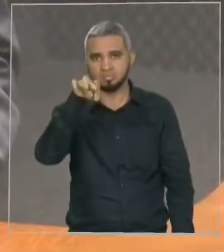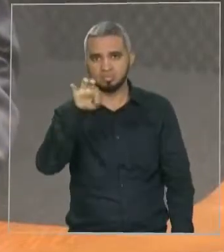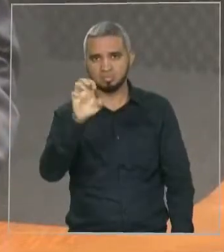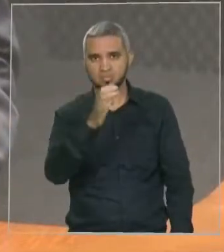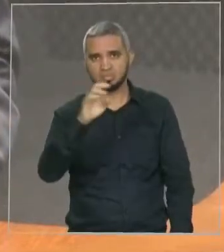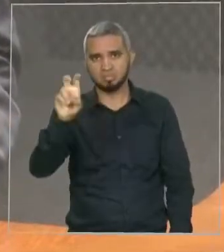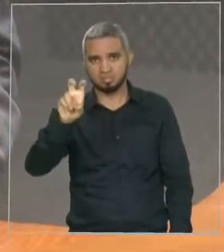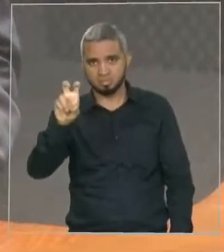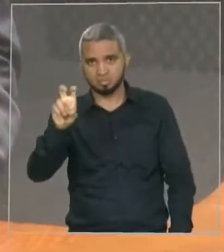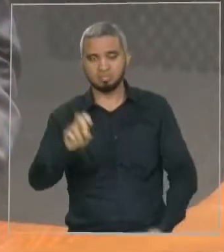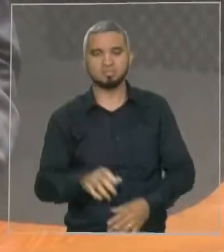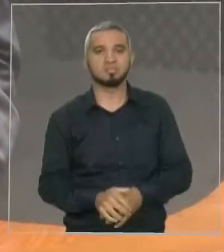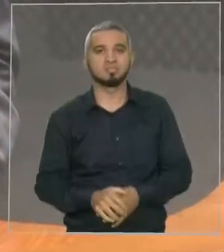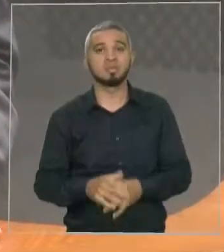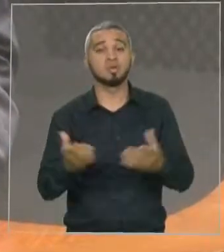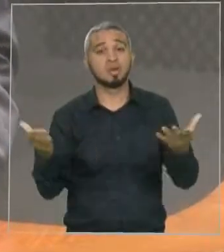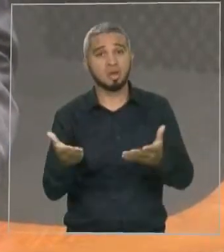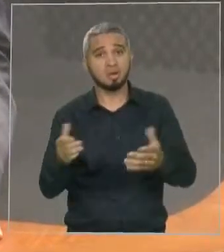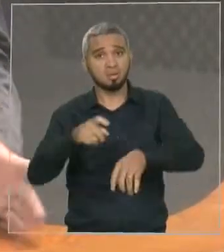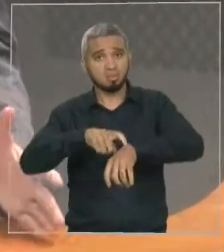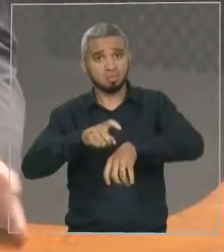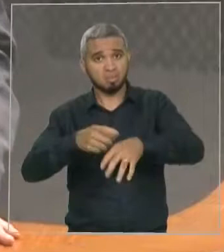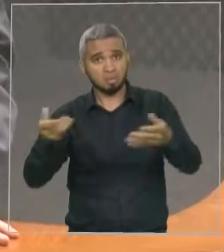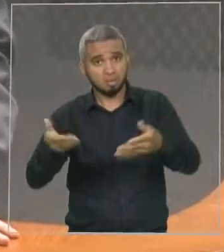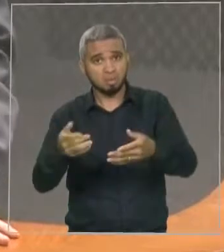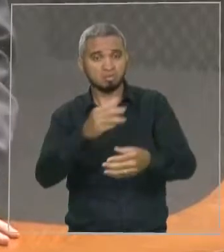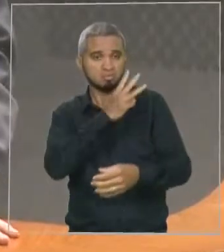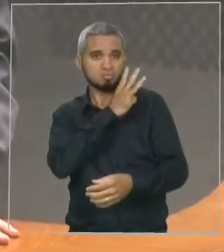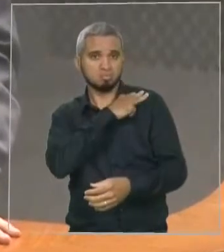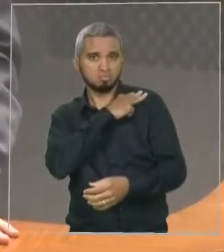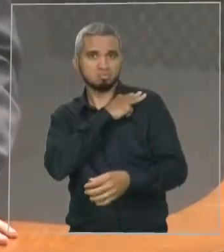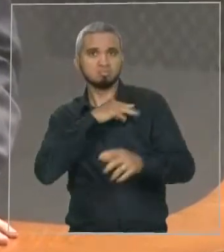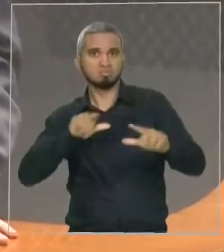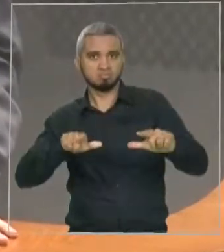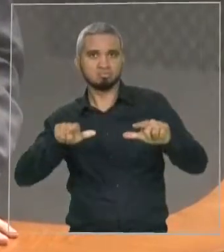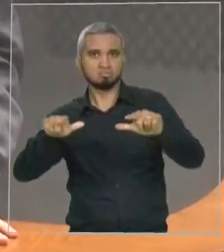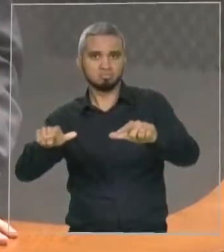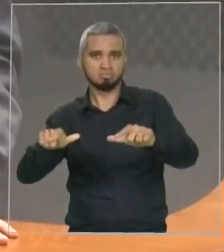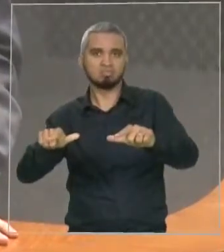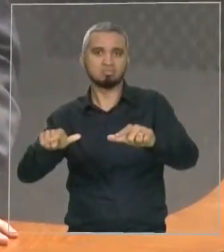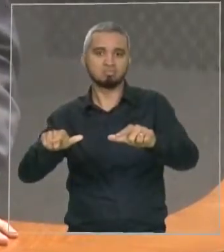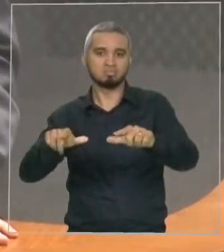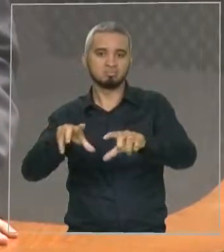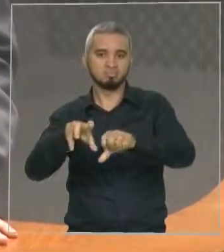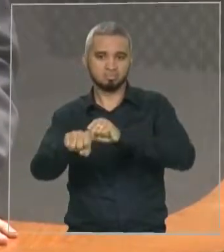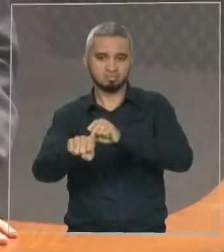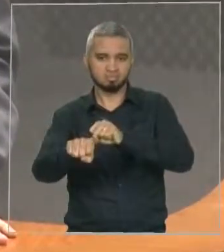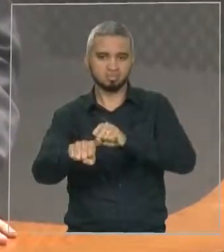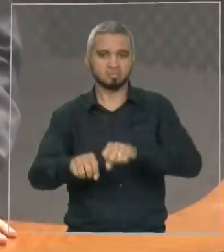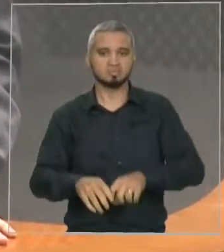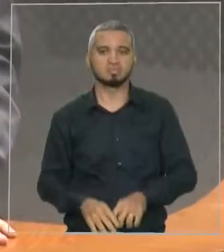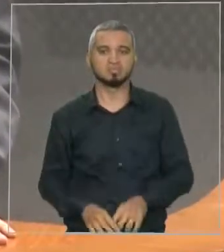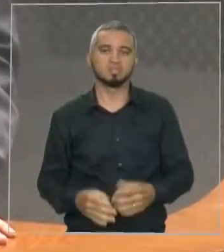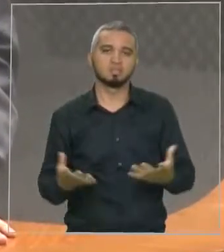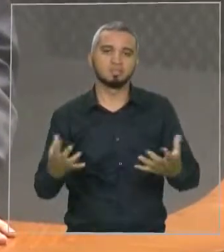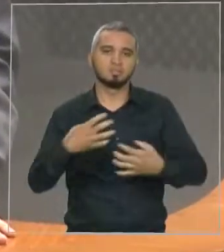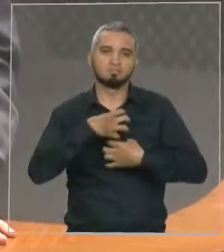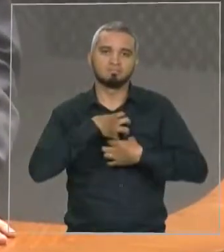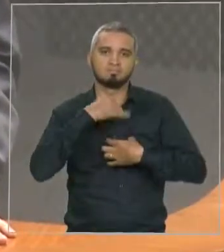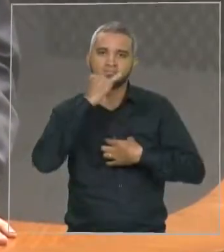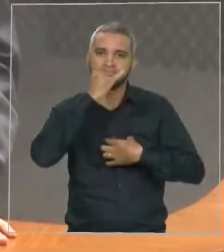certificado de ensino médio na cidade de Timon. Infelizmente, não pude estar presente hoje nessa